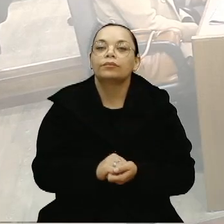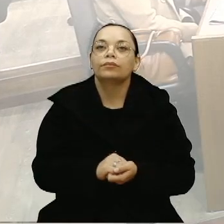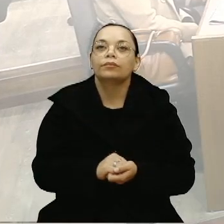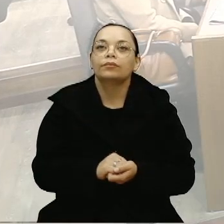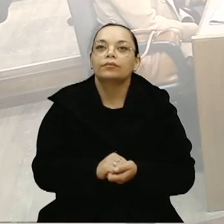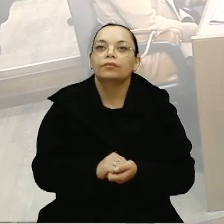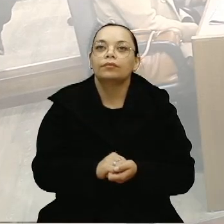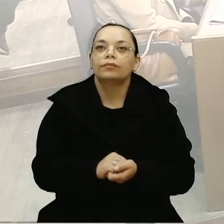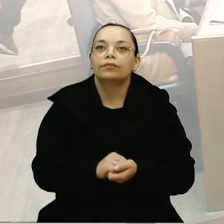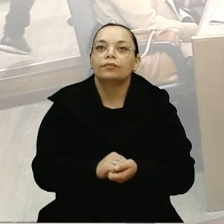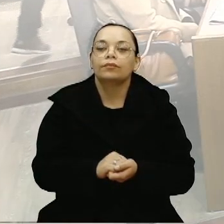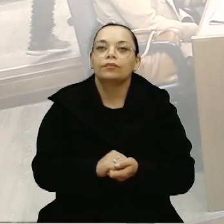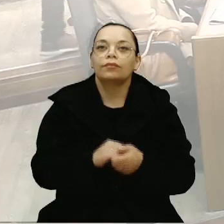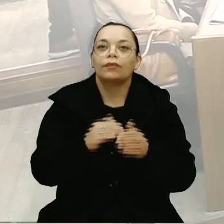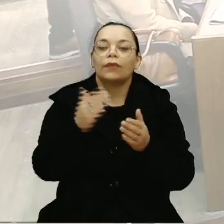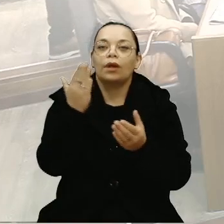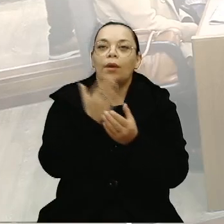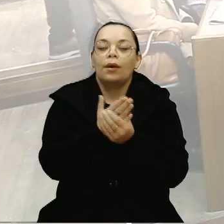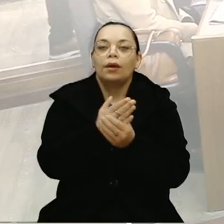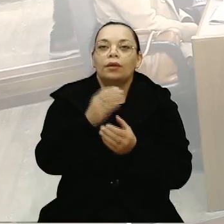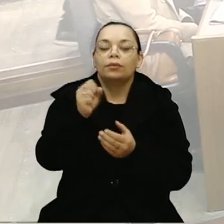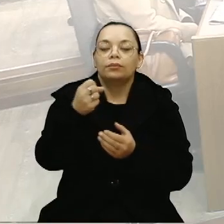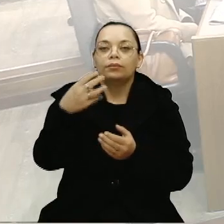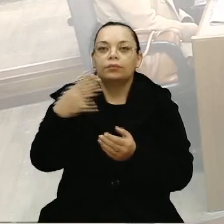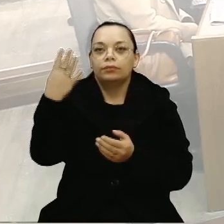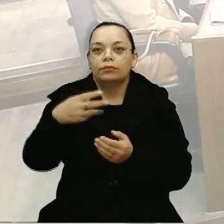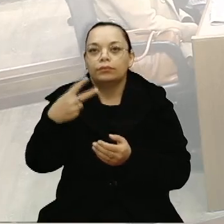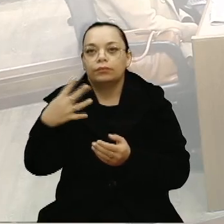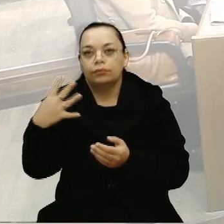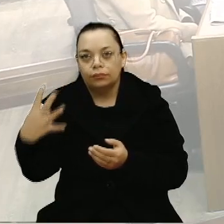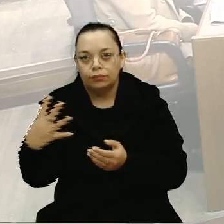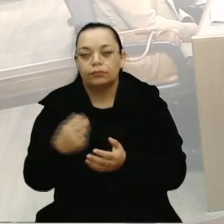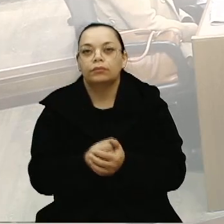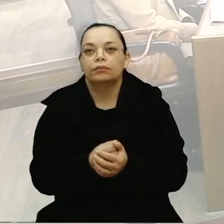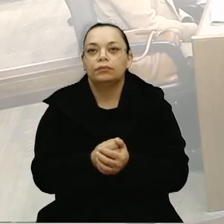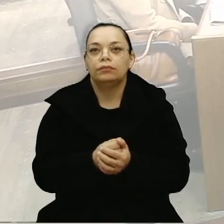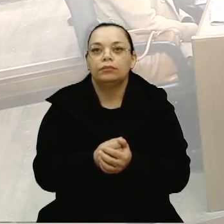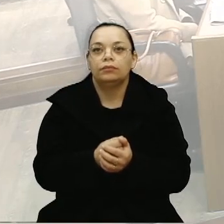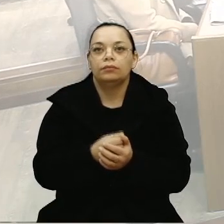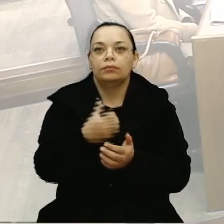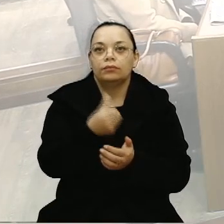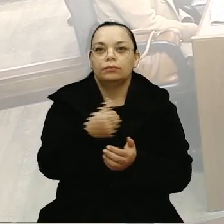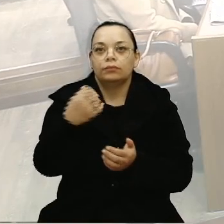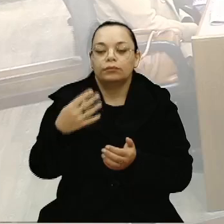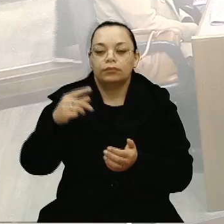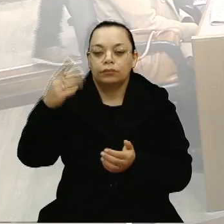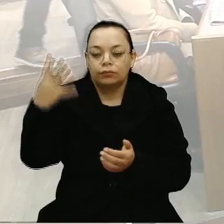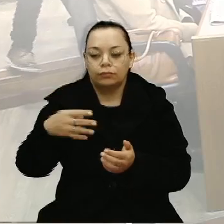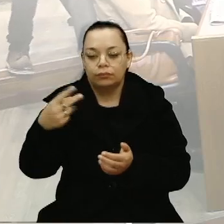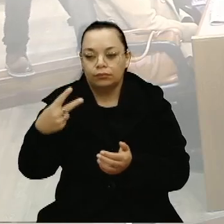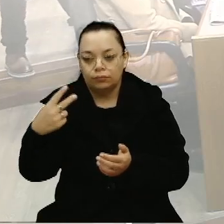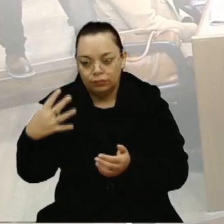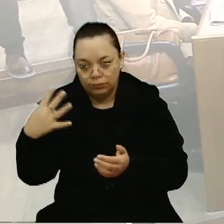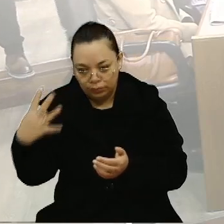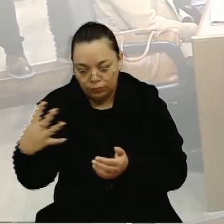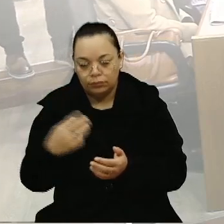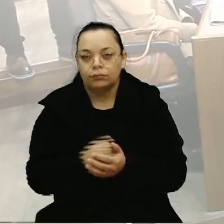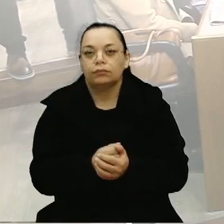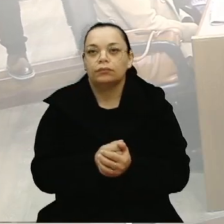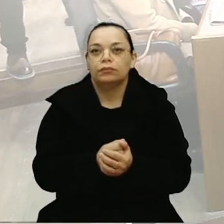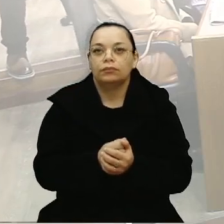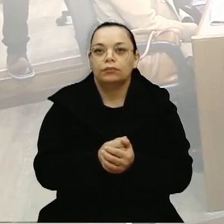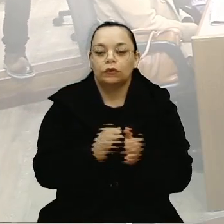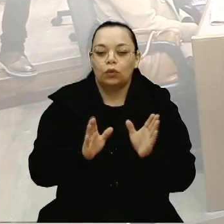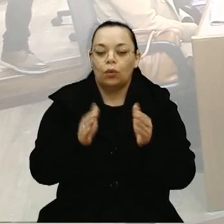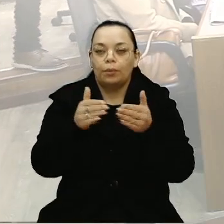Referente ao processo número 83/2024, projeto de lei número 64/2024, Comissão de Saúde